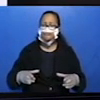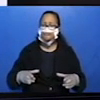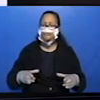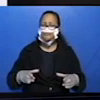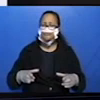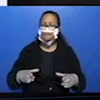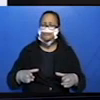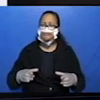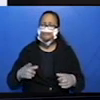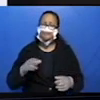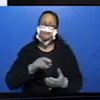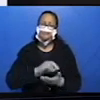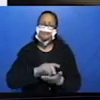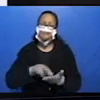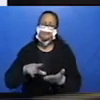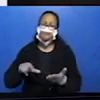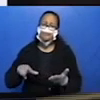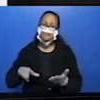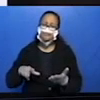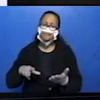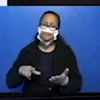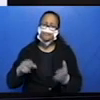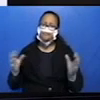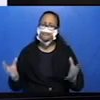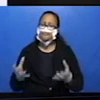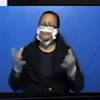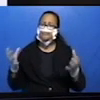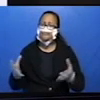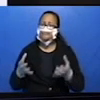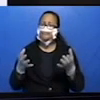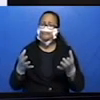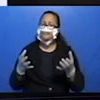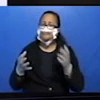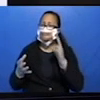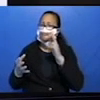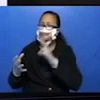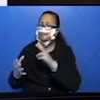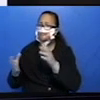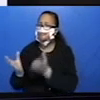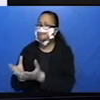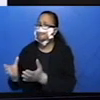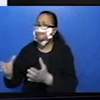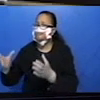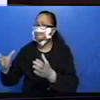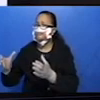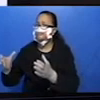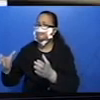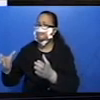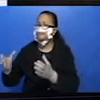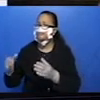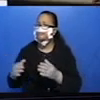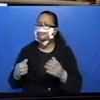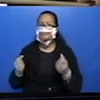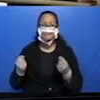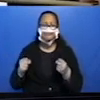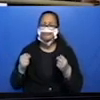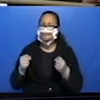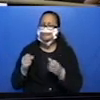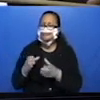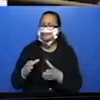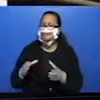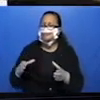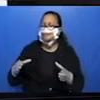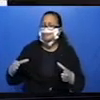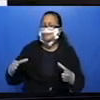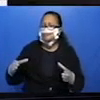diversos tipos de hortaliças. Olha a cesta da garota. Não precisa ser tão grande o